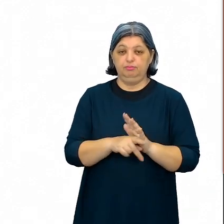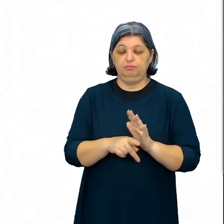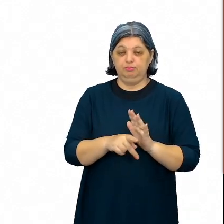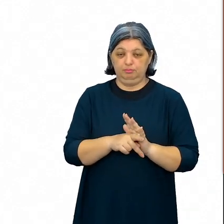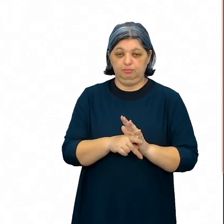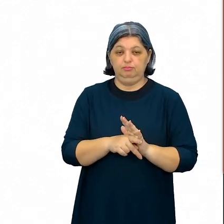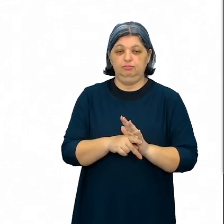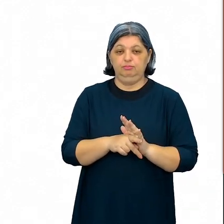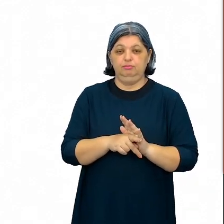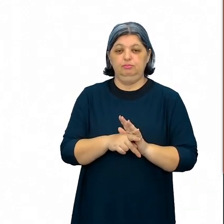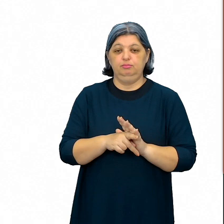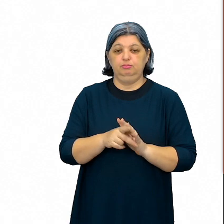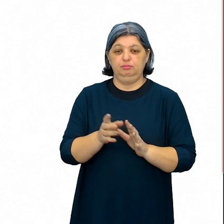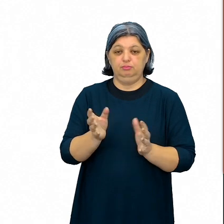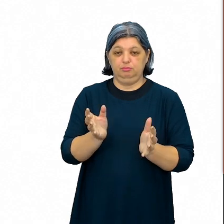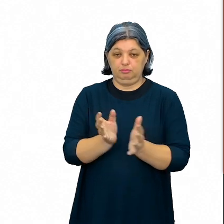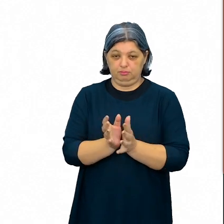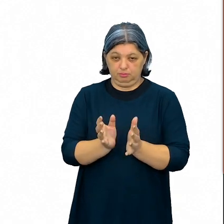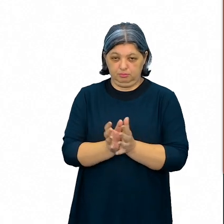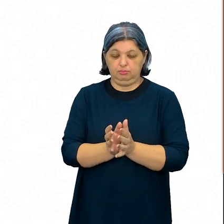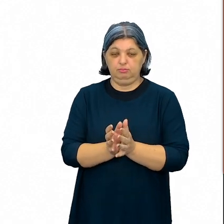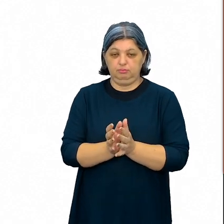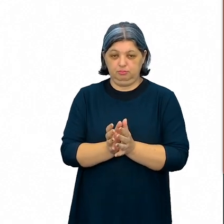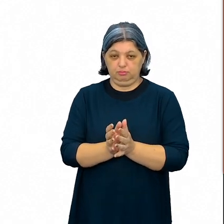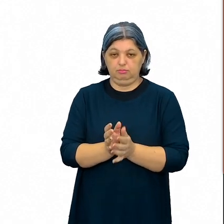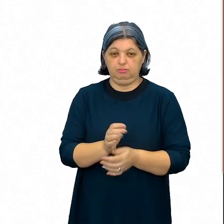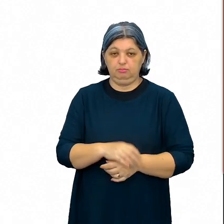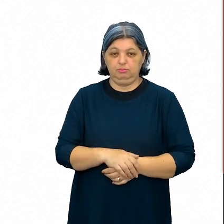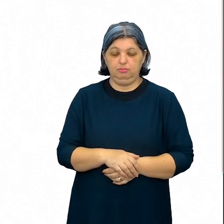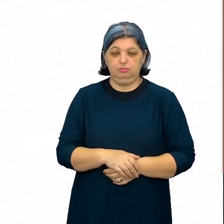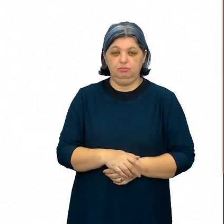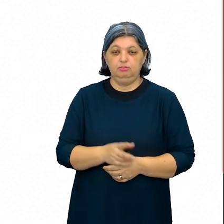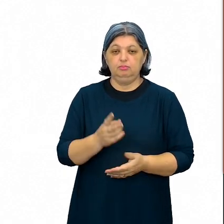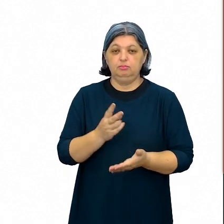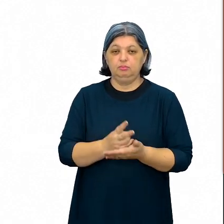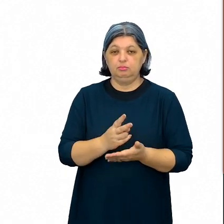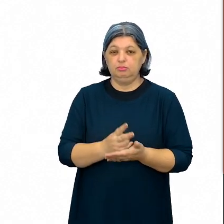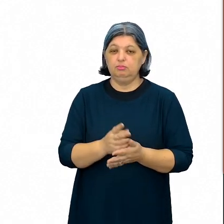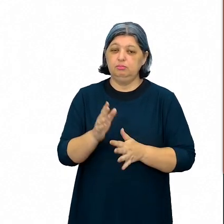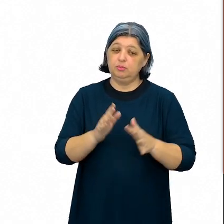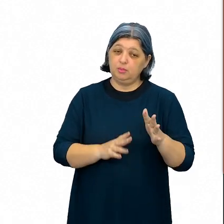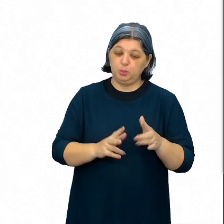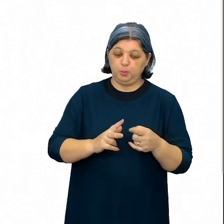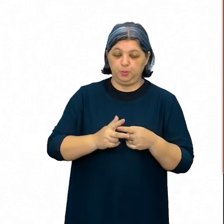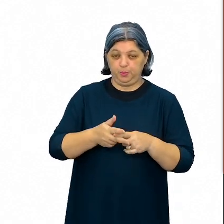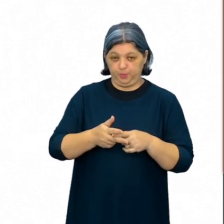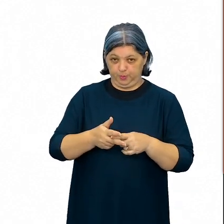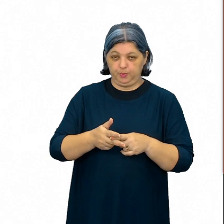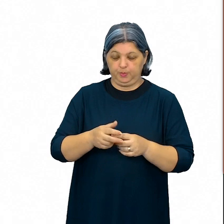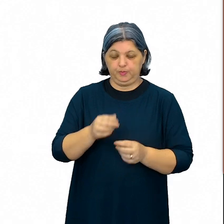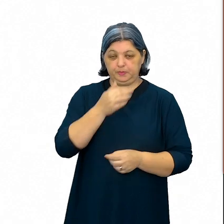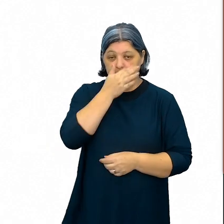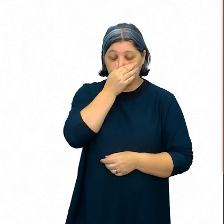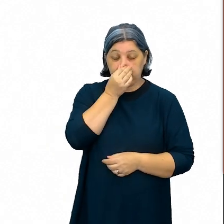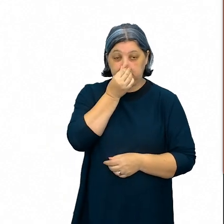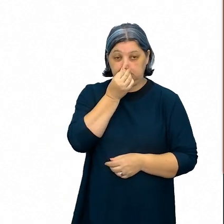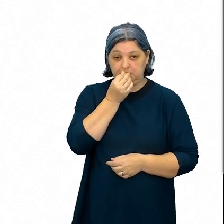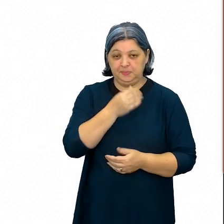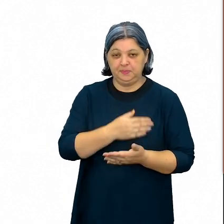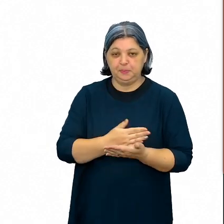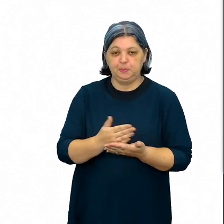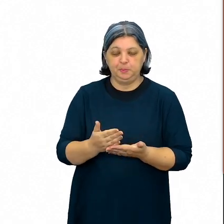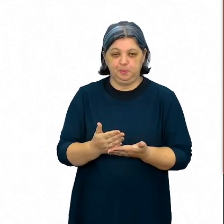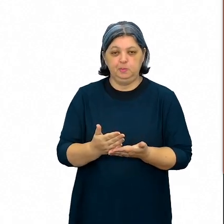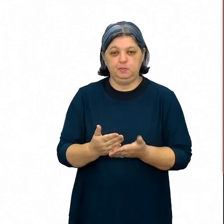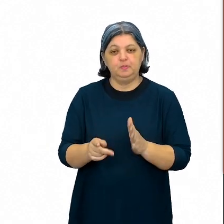transmissões de ano série ainda que é nós teremos a uma um pequeno ajuste der A partir dessa